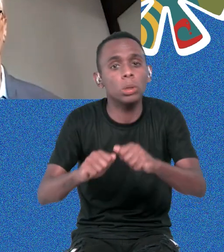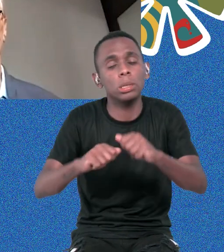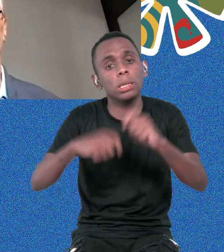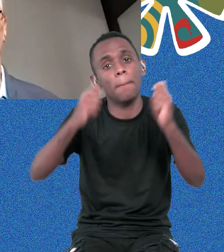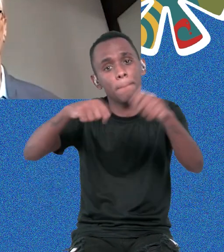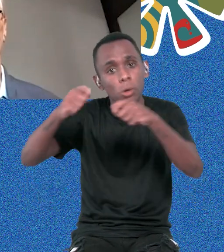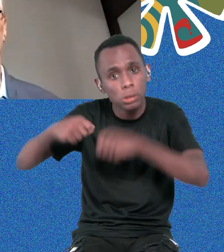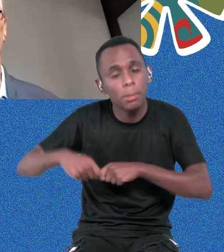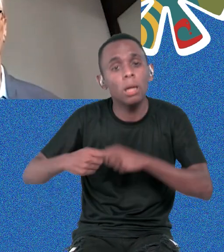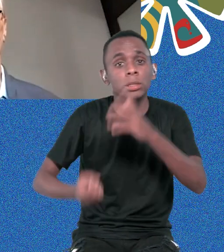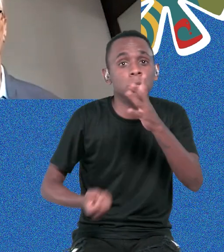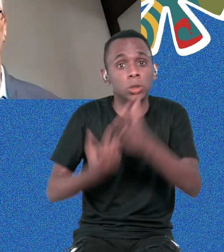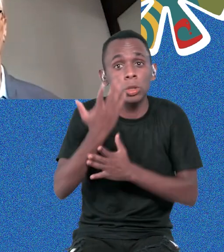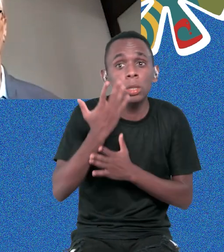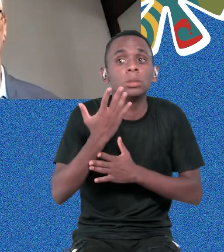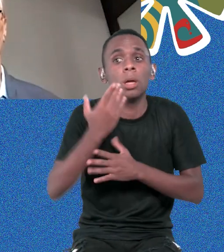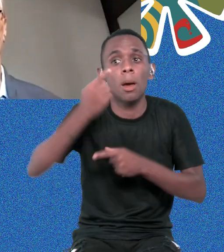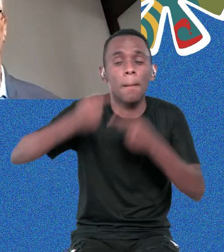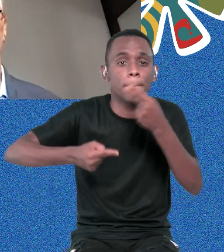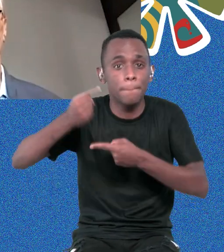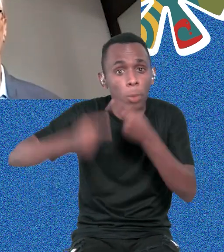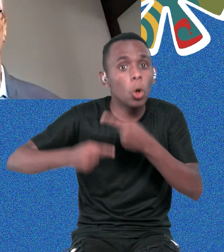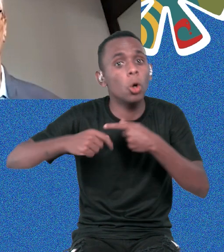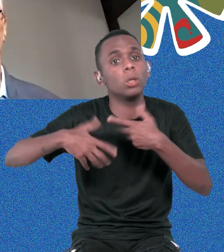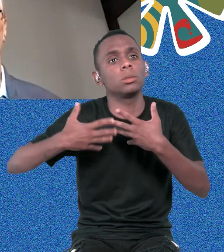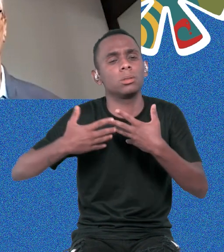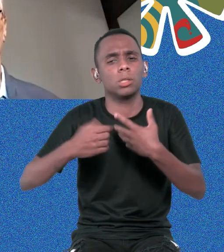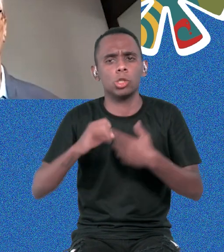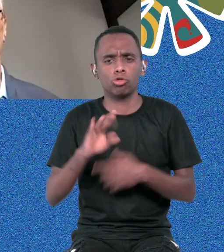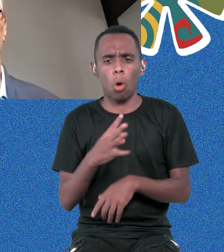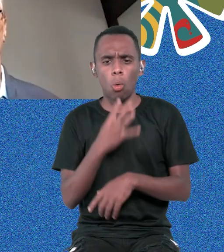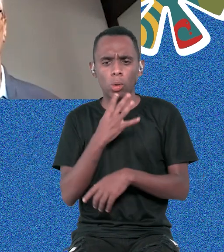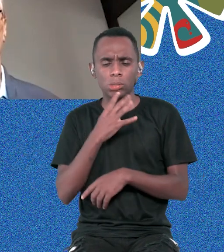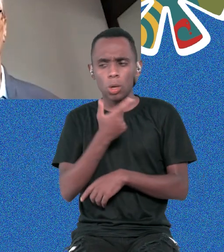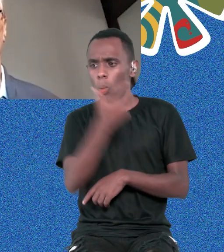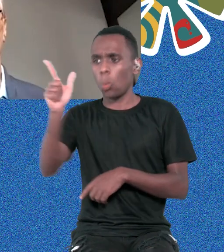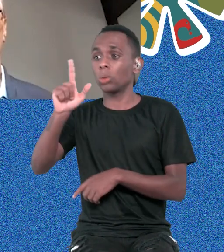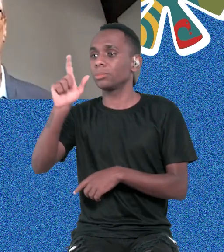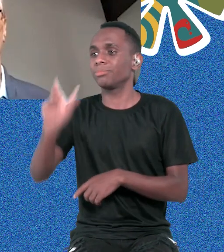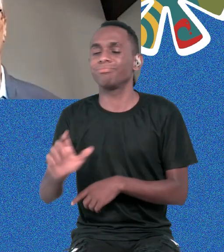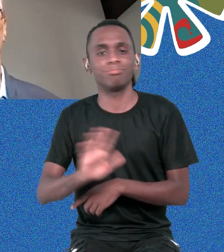construído de políticas públicas, ele não tem que só reconhecer o outro,